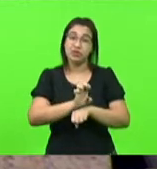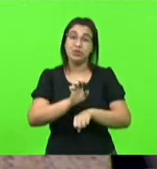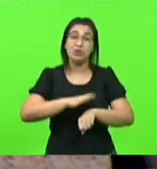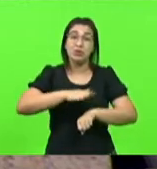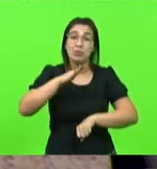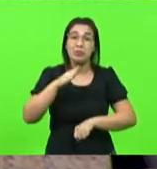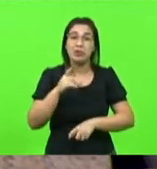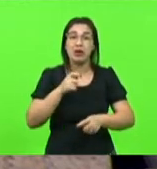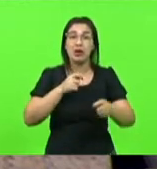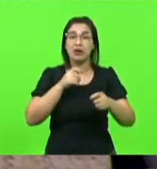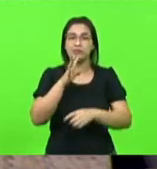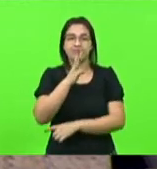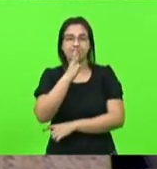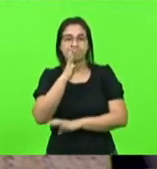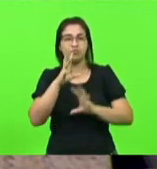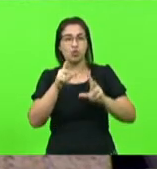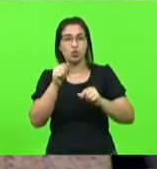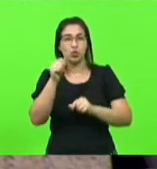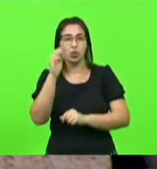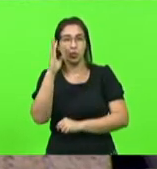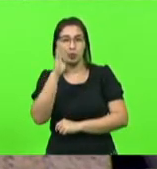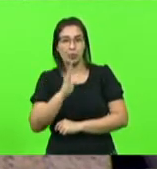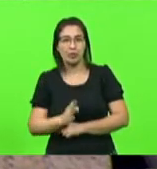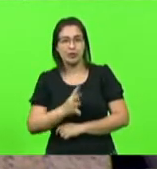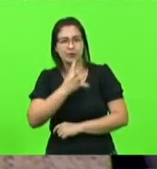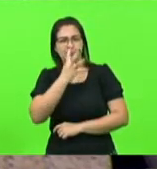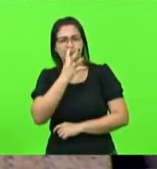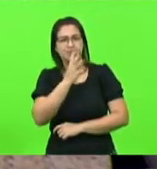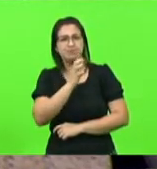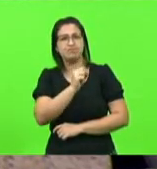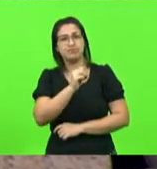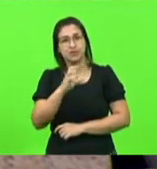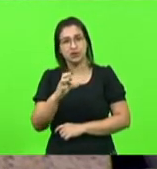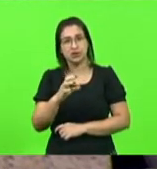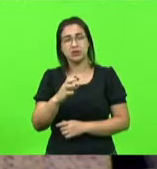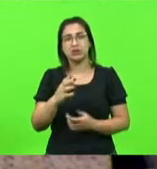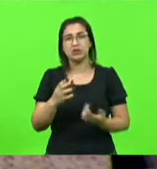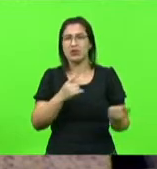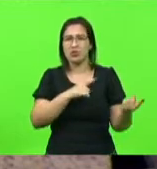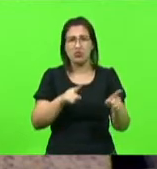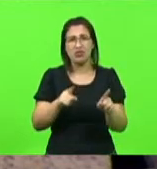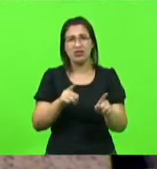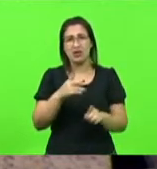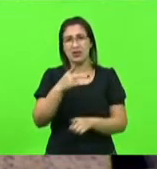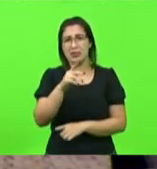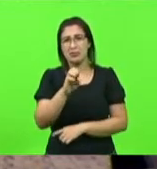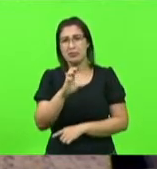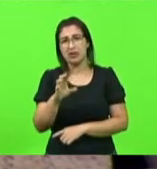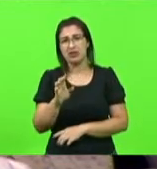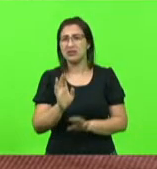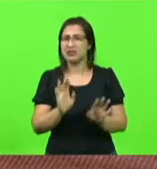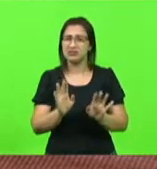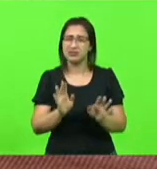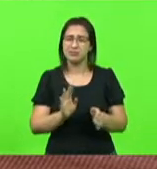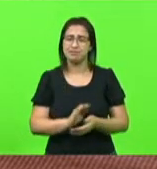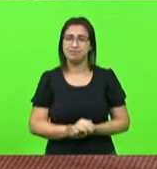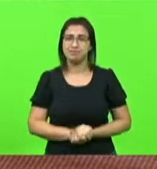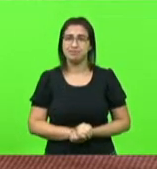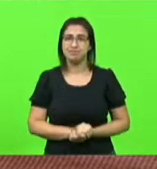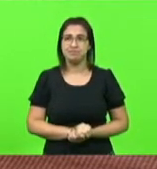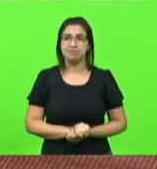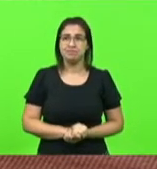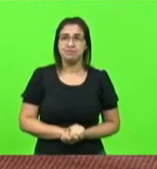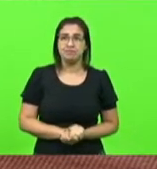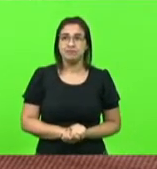mais admirado pelo Brasil, contra essa PEC tão necessária pelo mesmo Brasil.